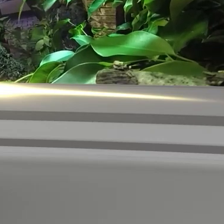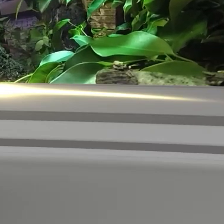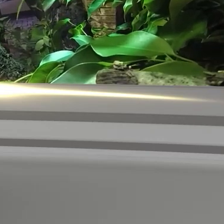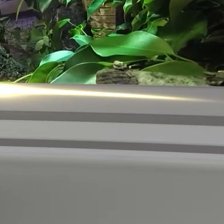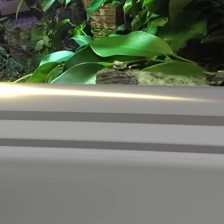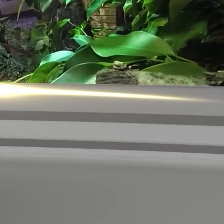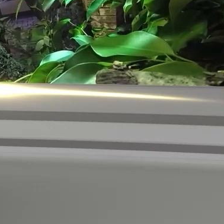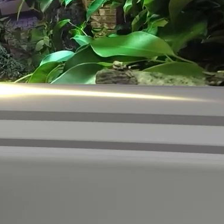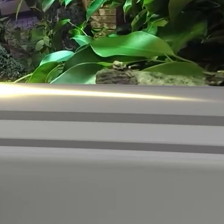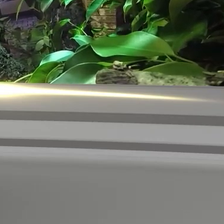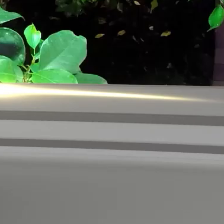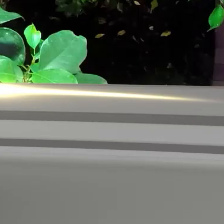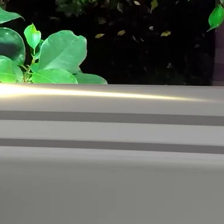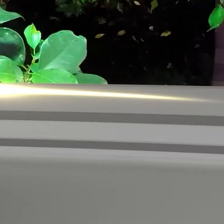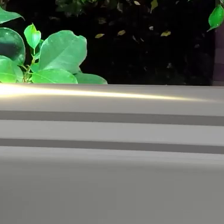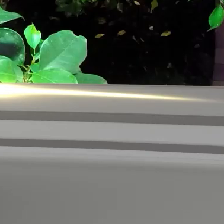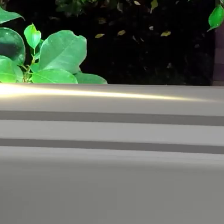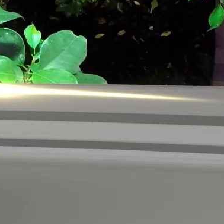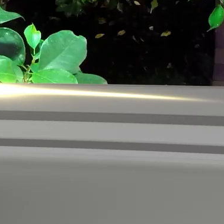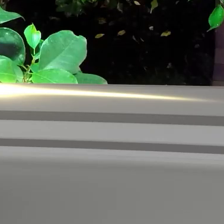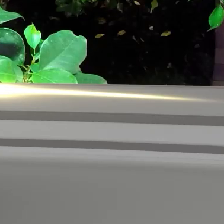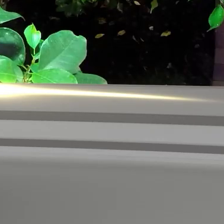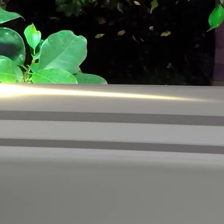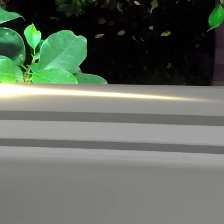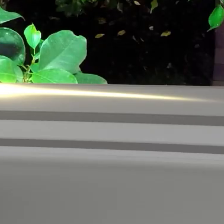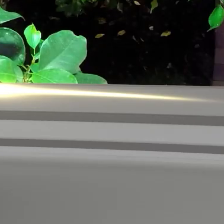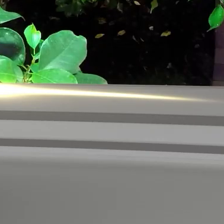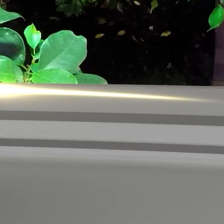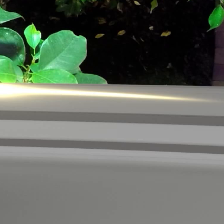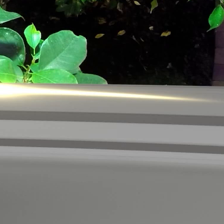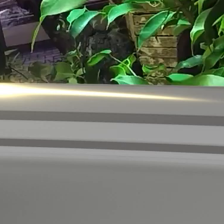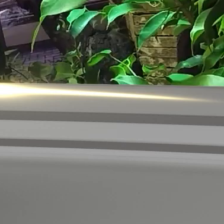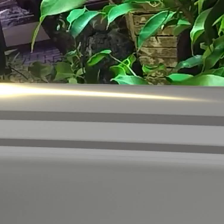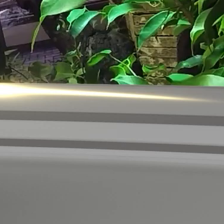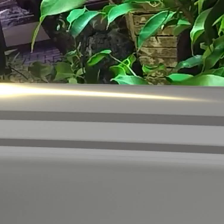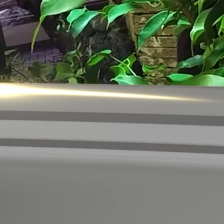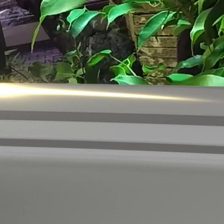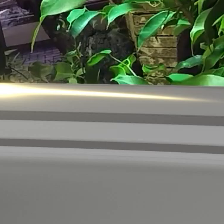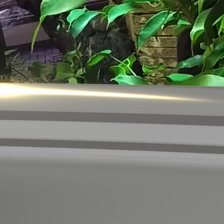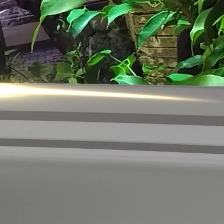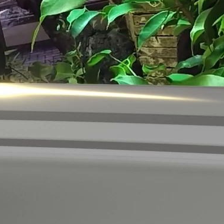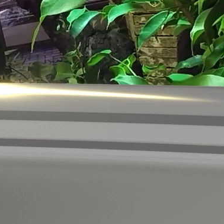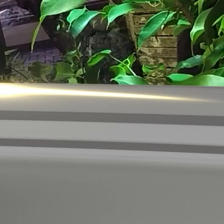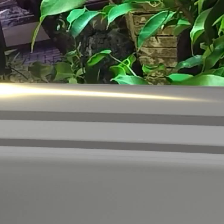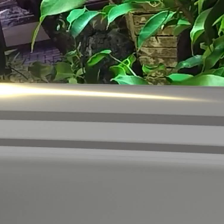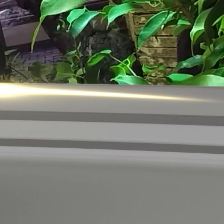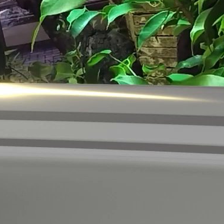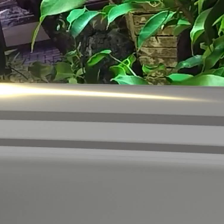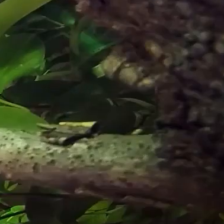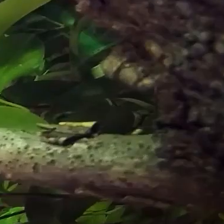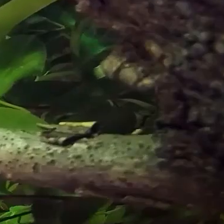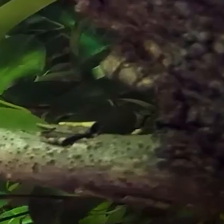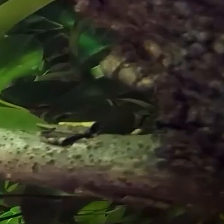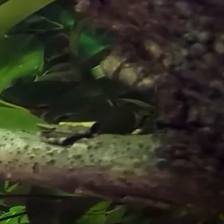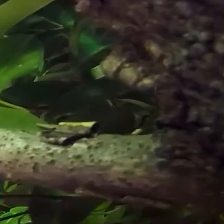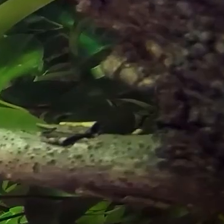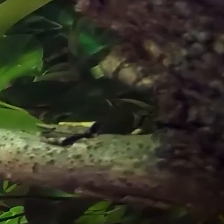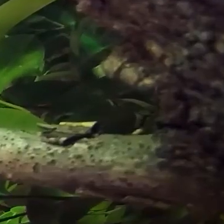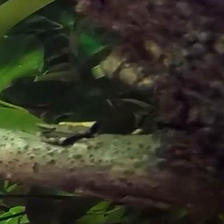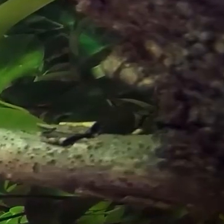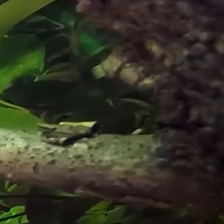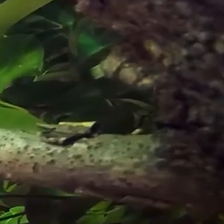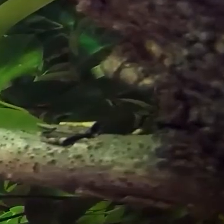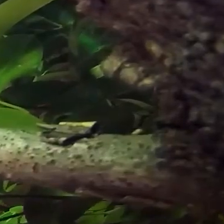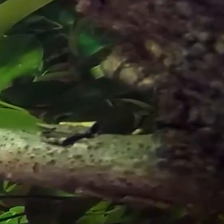Bem-vindos ao último bloco do programa Animal, onde a Maria Helena nos apresenta o Lagarto Monitor. Fique conosco.